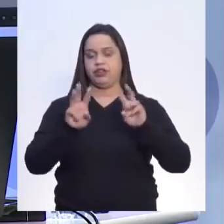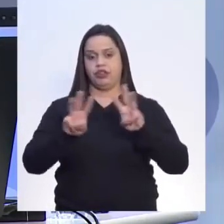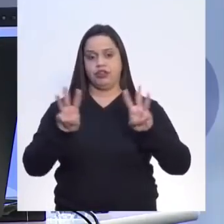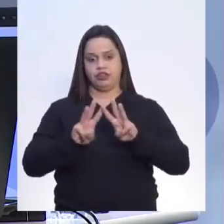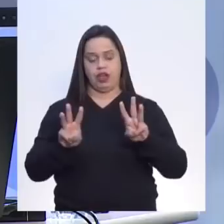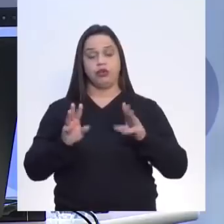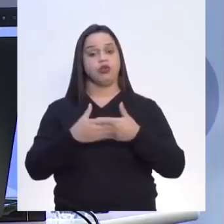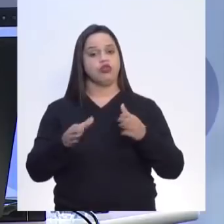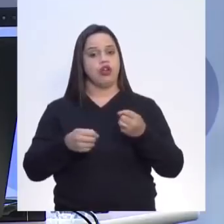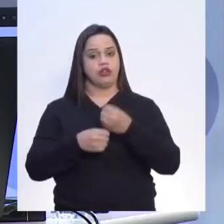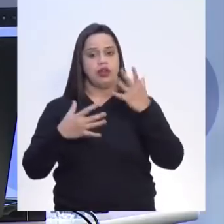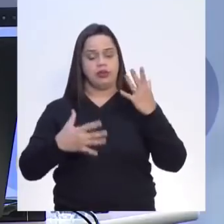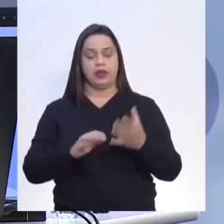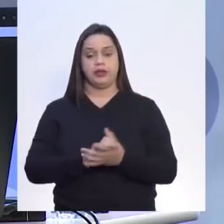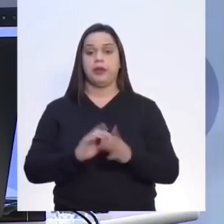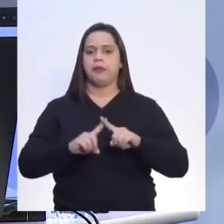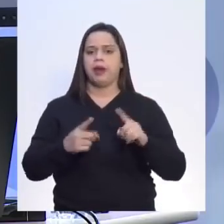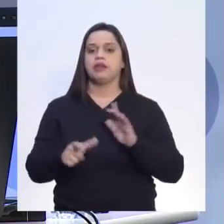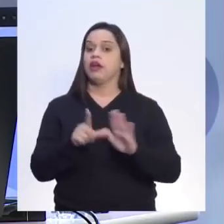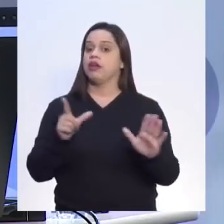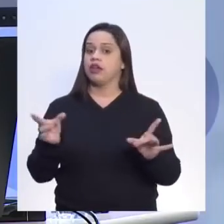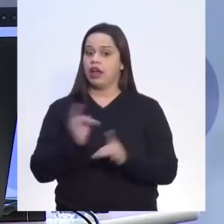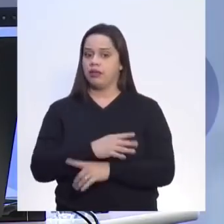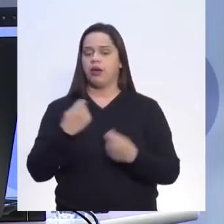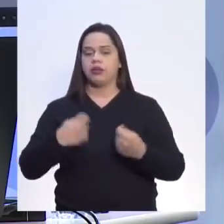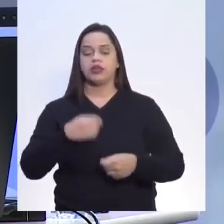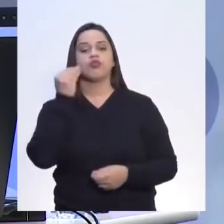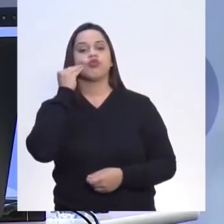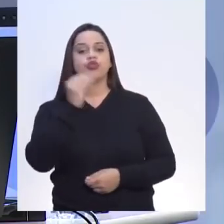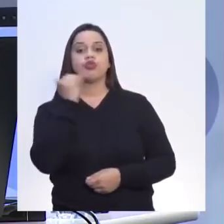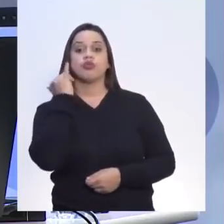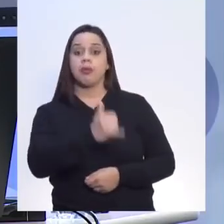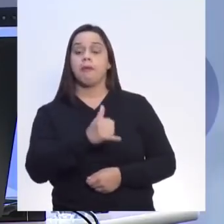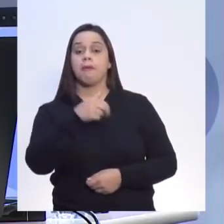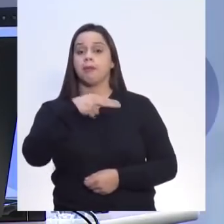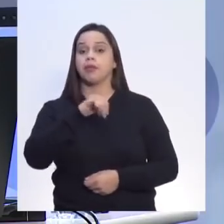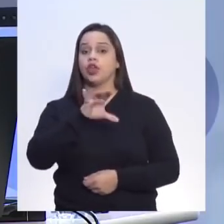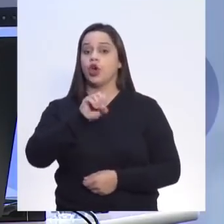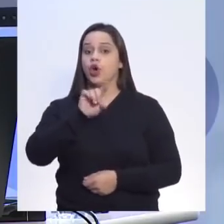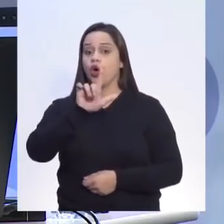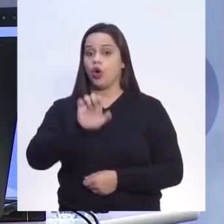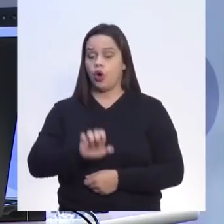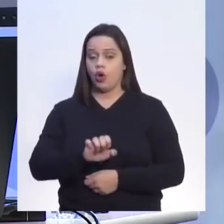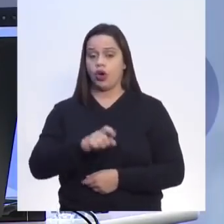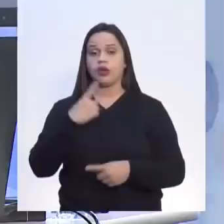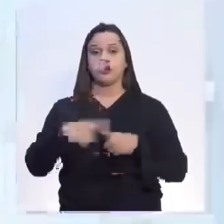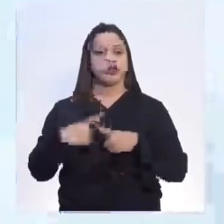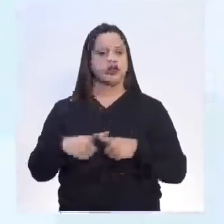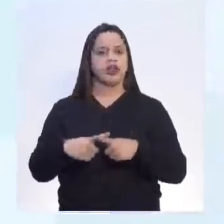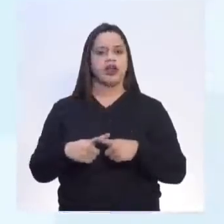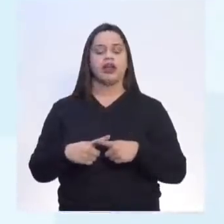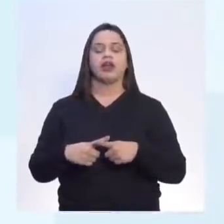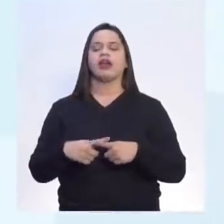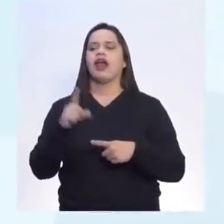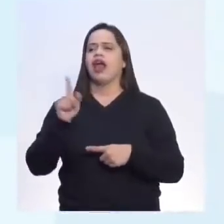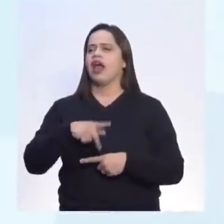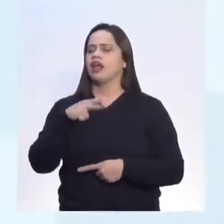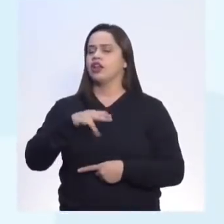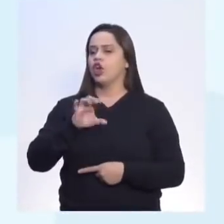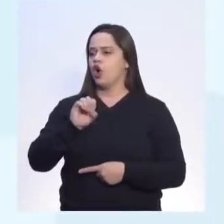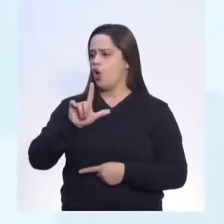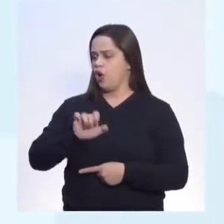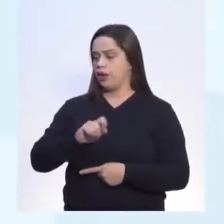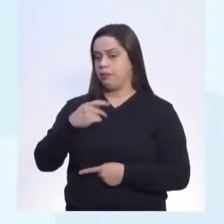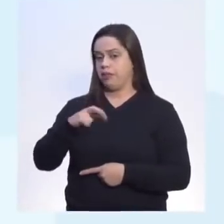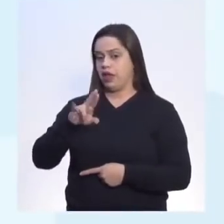terminar, eu tenho que mandar um beijo para a Nicole Pires, porque a Nicole também faz várias posts. Na Nicole Pires, na